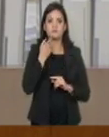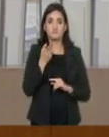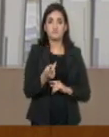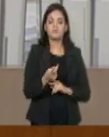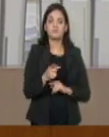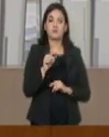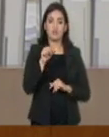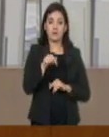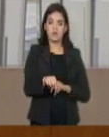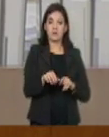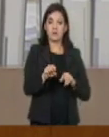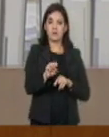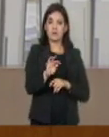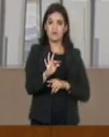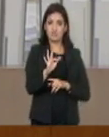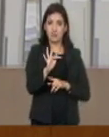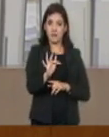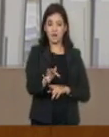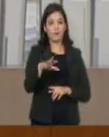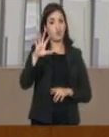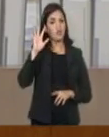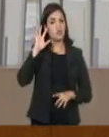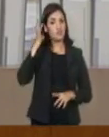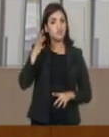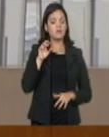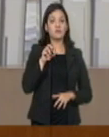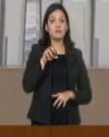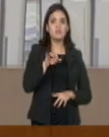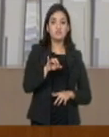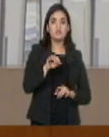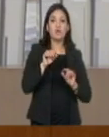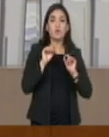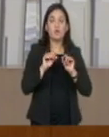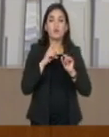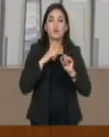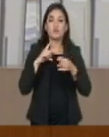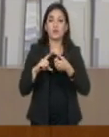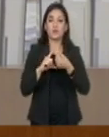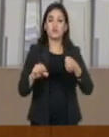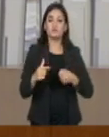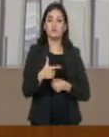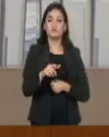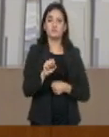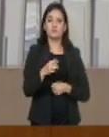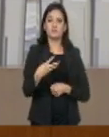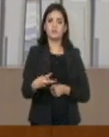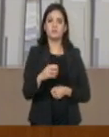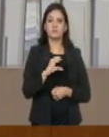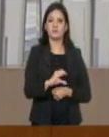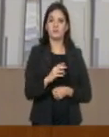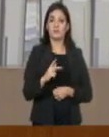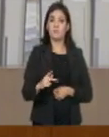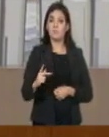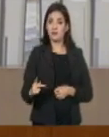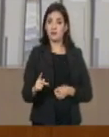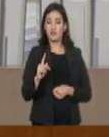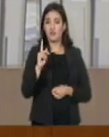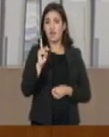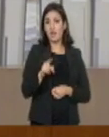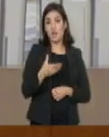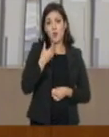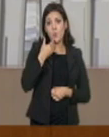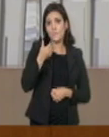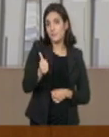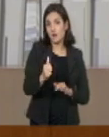esta Corte decidir se o desenho que o artigo 283 CPP estampa é o melhor,